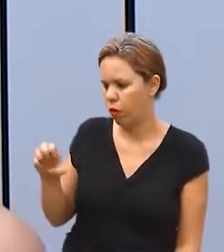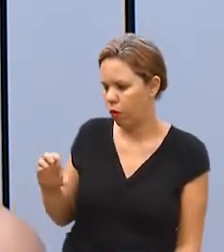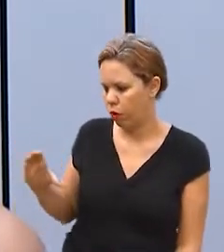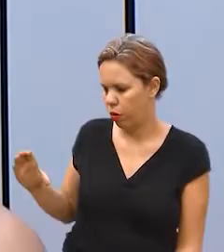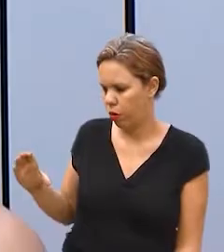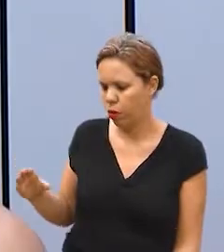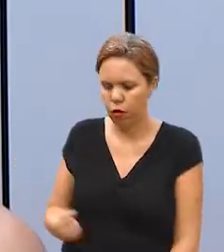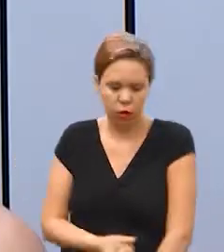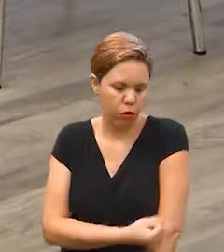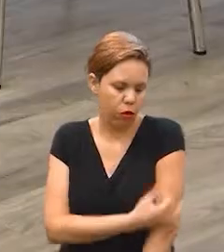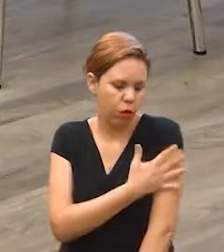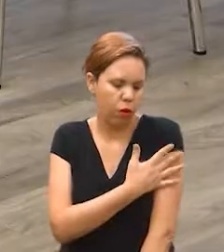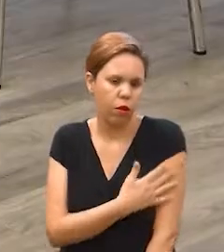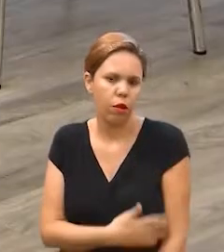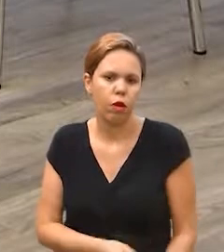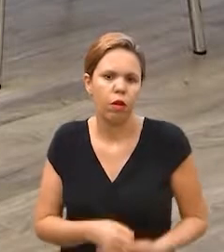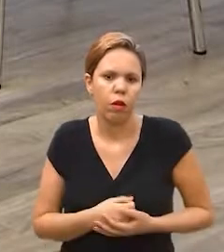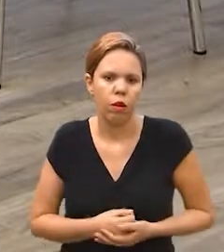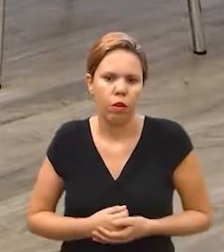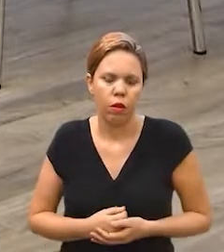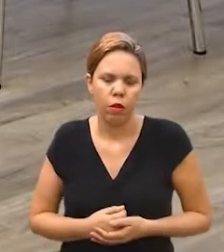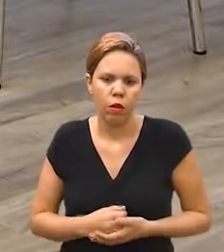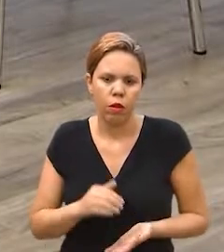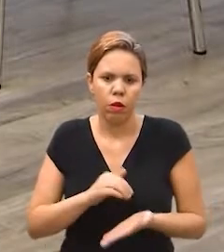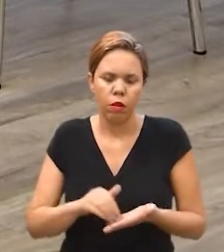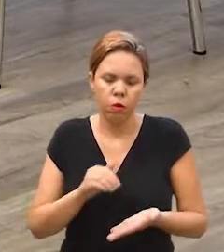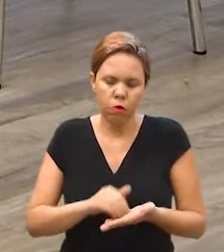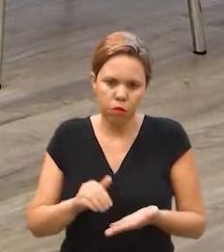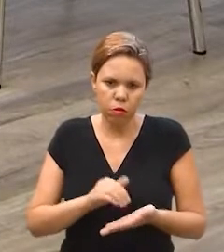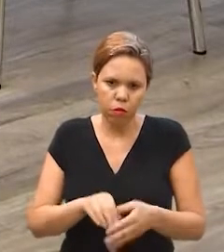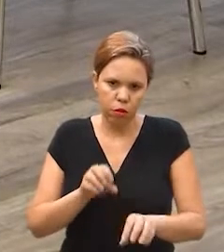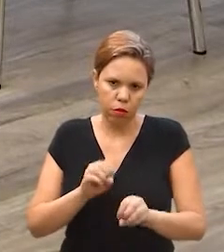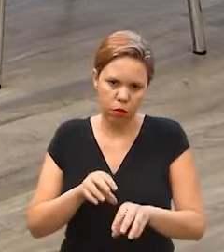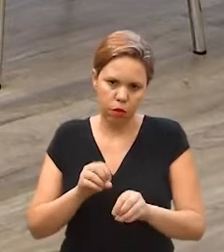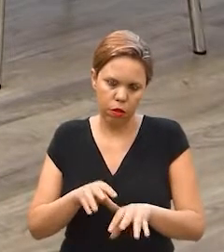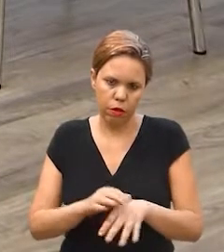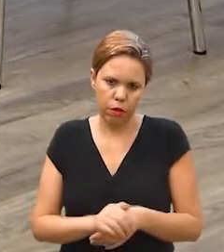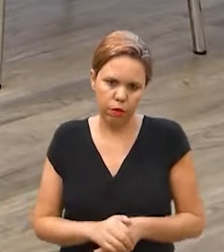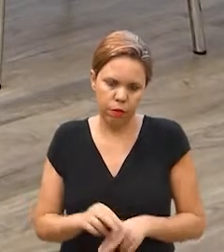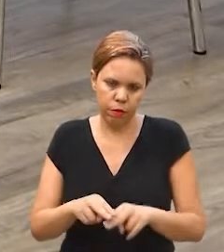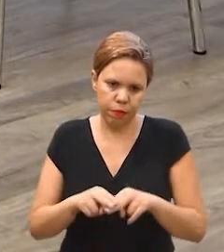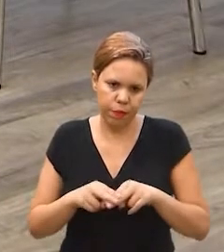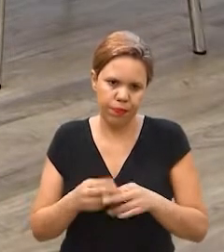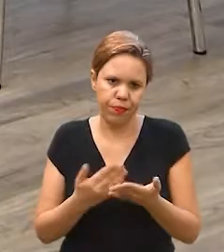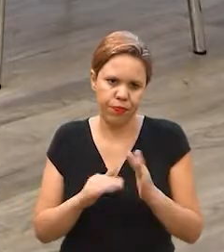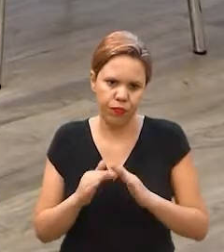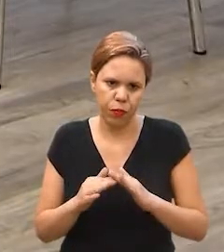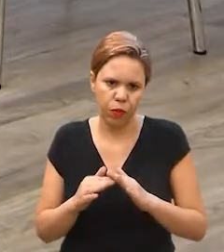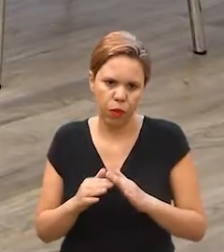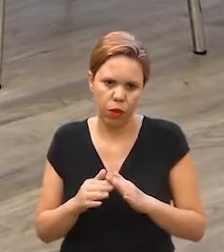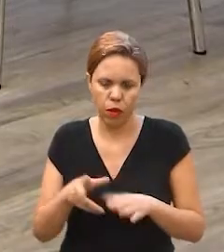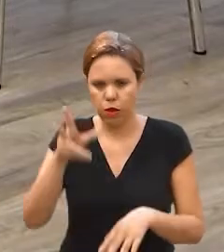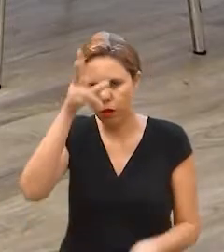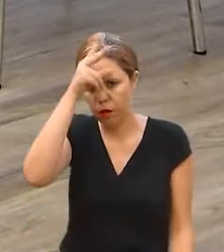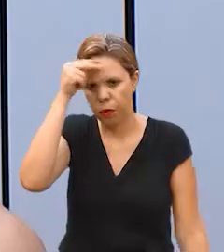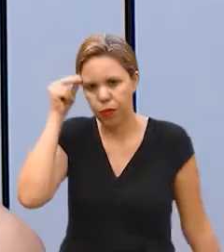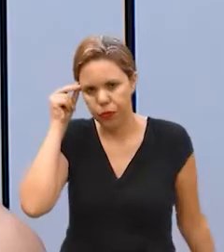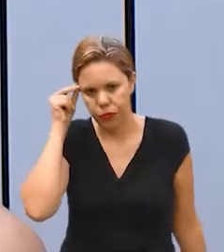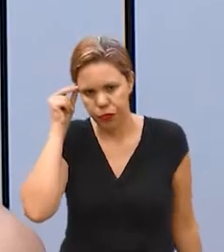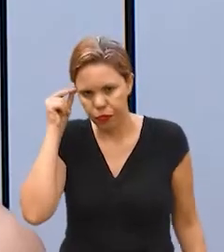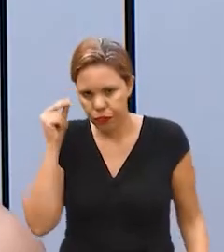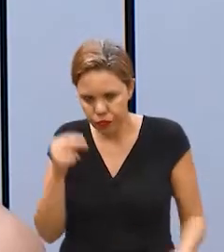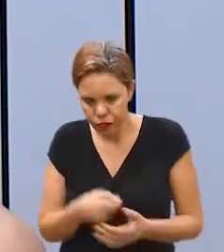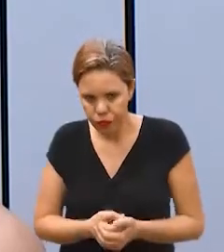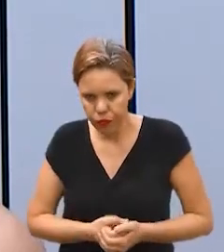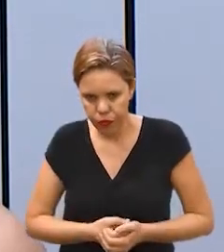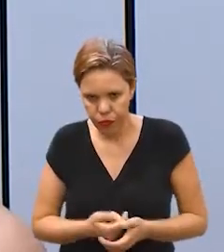fundamental, a Secretaria de Educação, por meio das escolas públicas municipais,